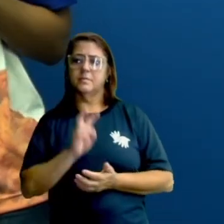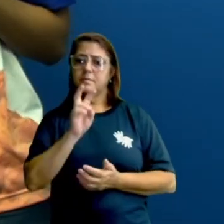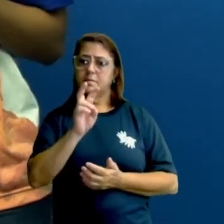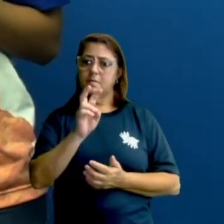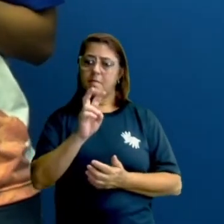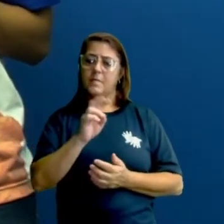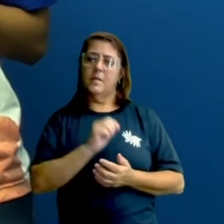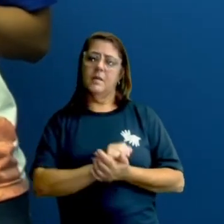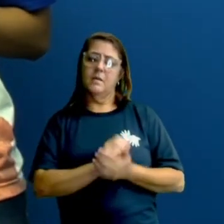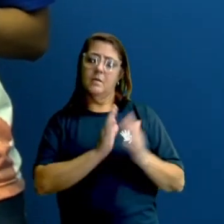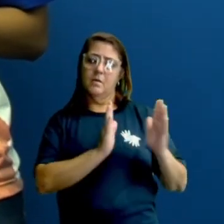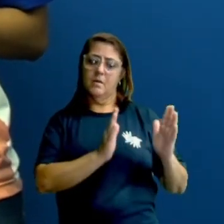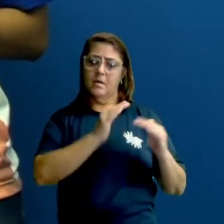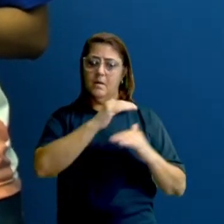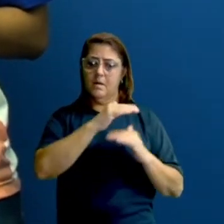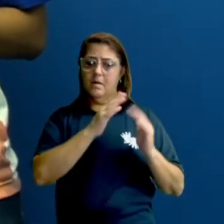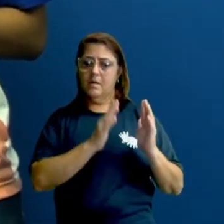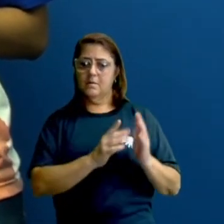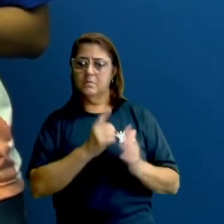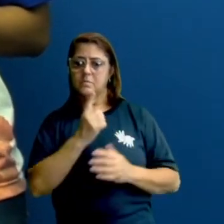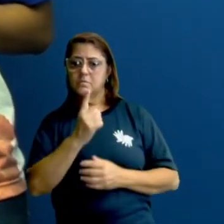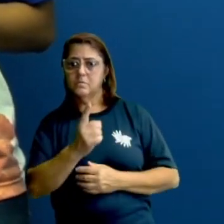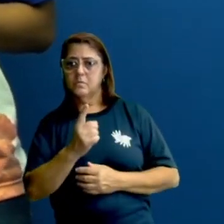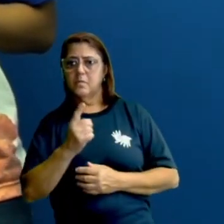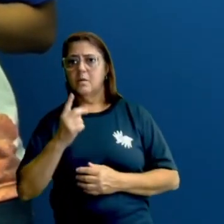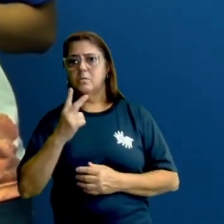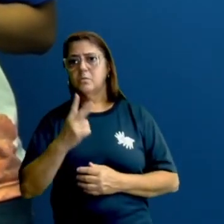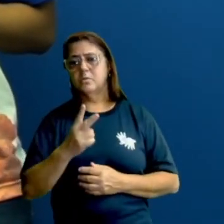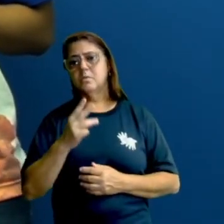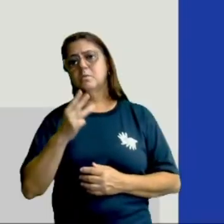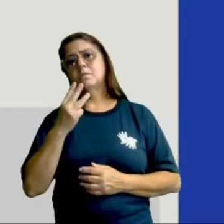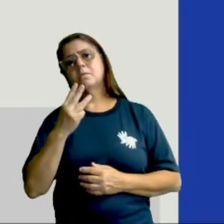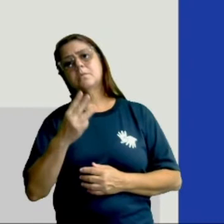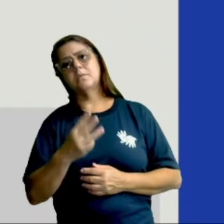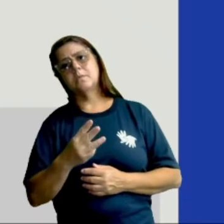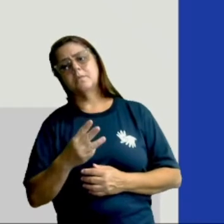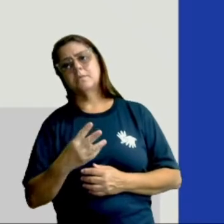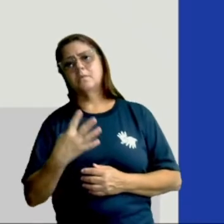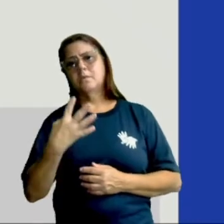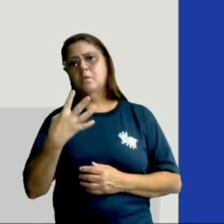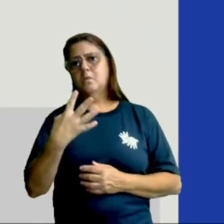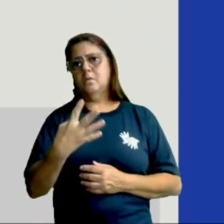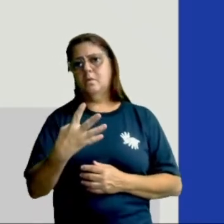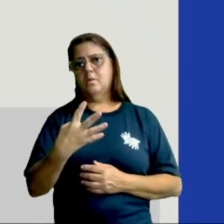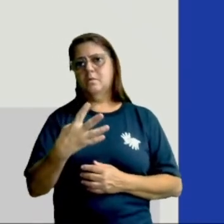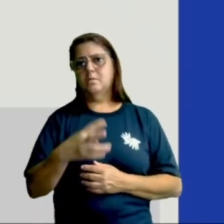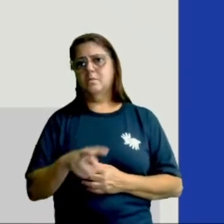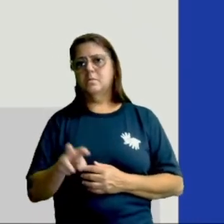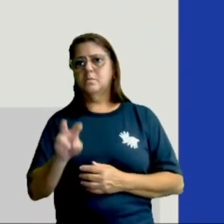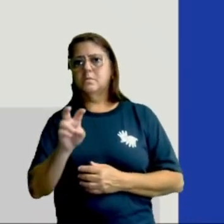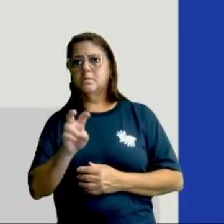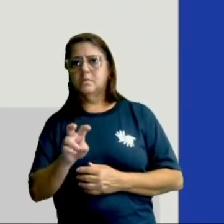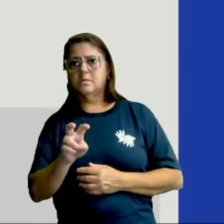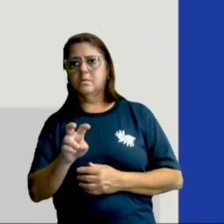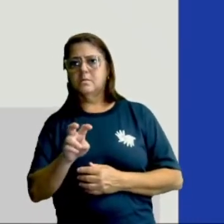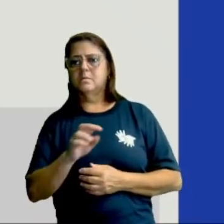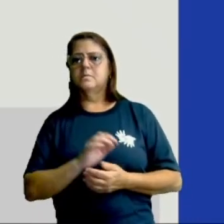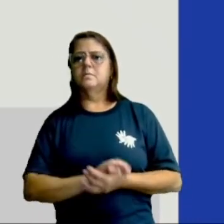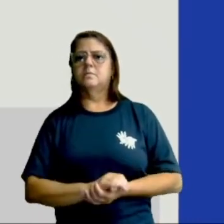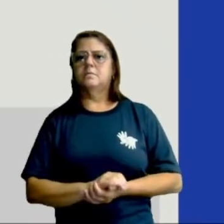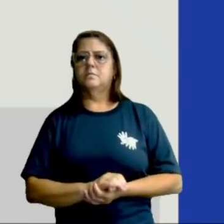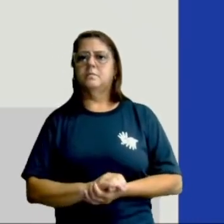caixas. Então, vamos lá desenhar 5 caixas. 1, 2, 3, 4,